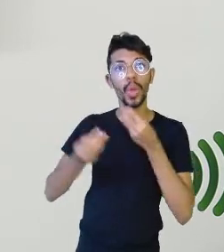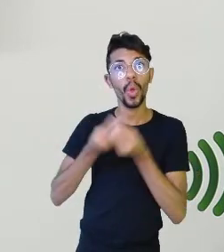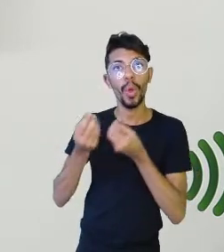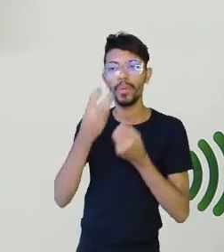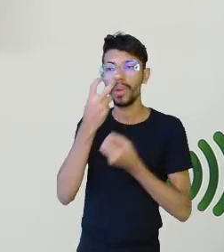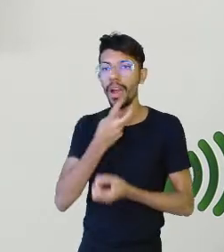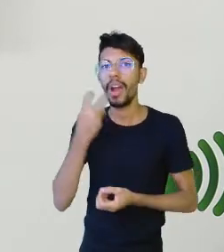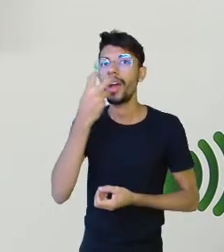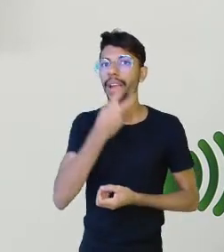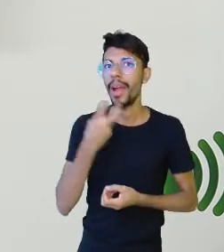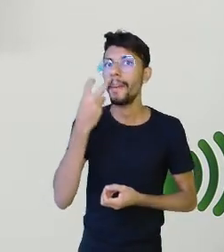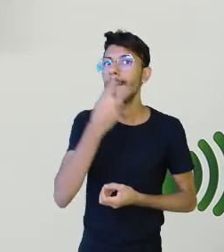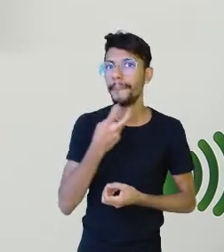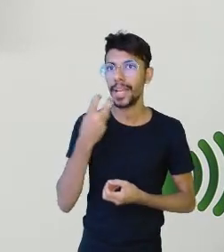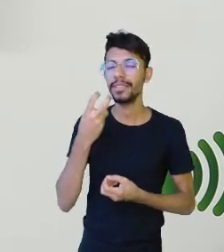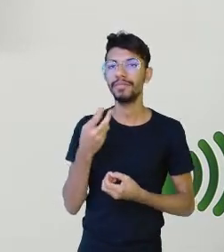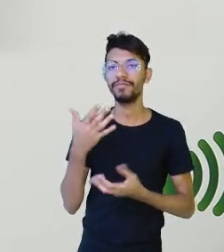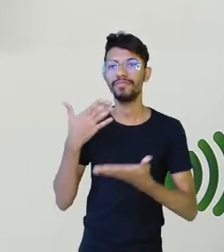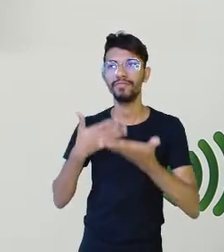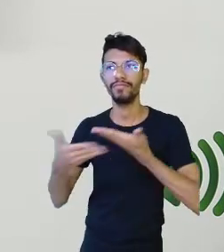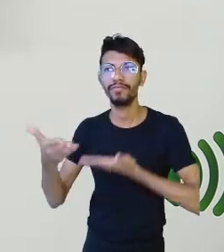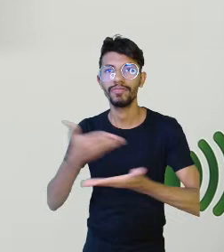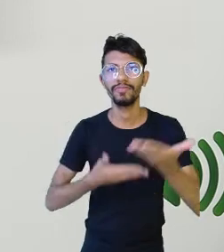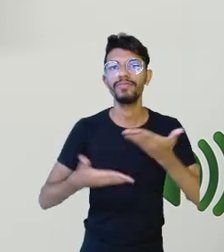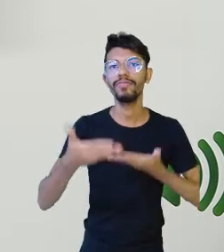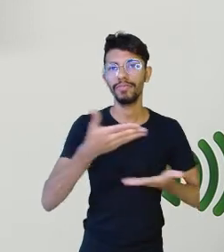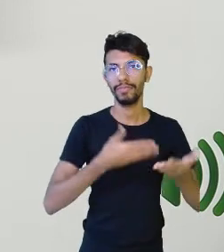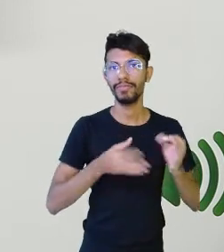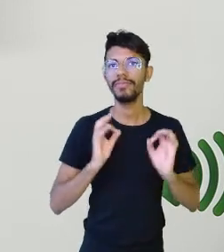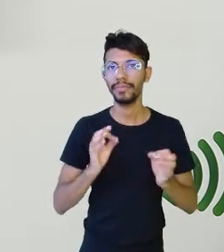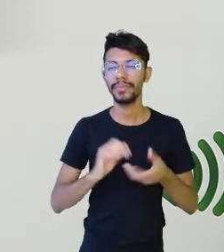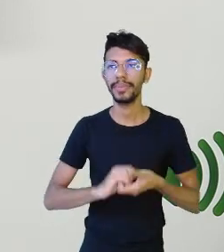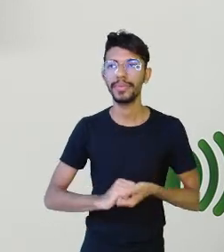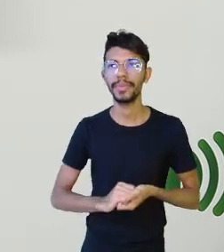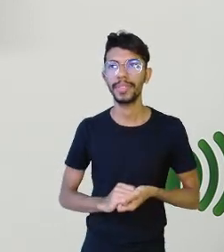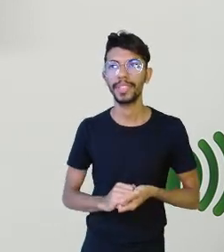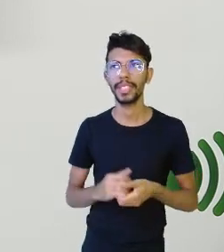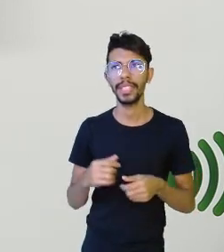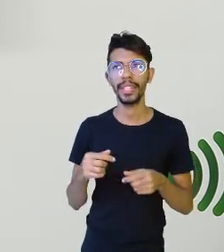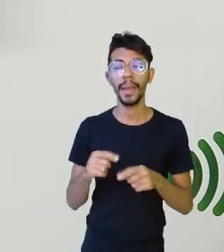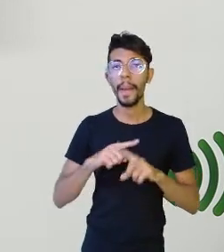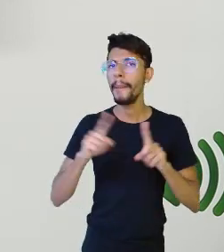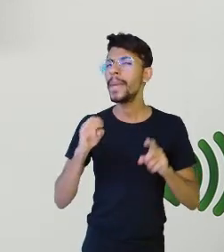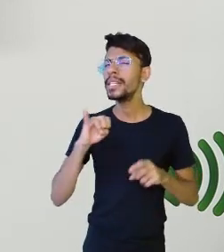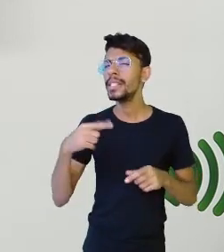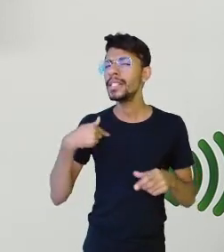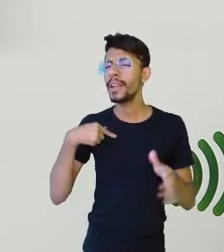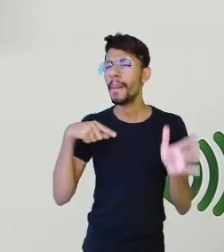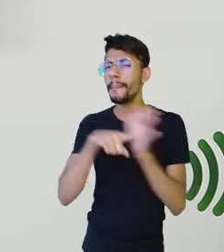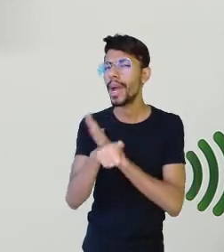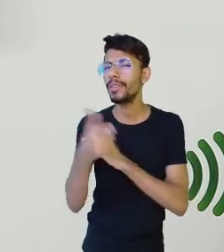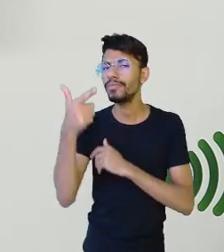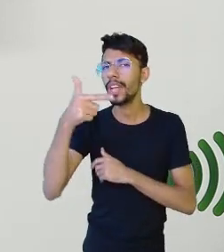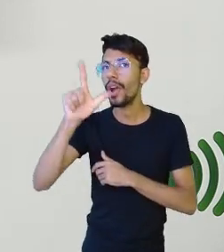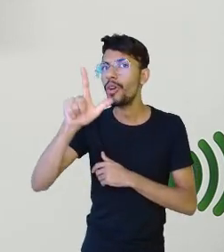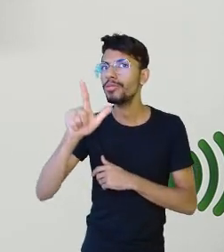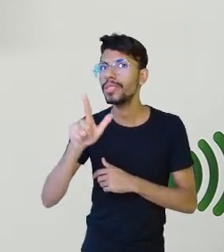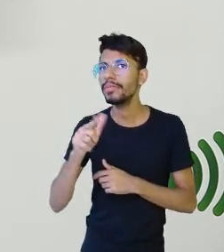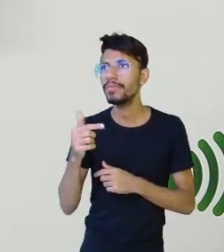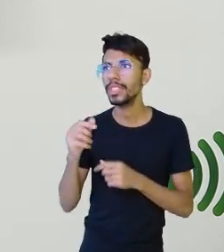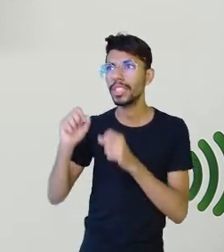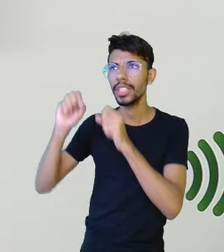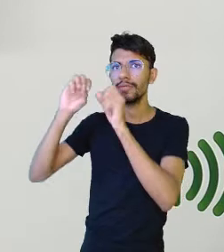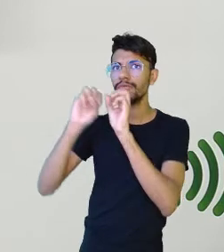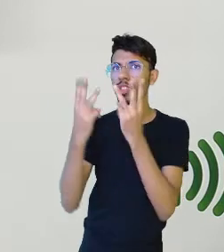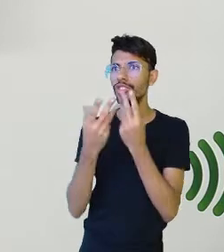de uma geração para outra. E se eu te fizer outra perguntinha que não está aí no slide? O narrador dessa